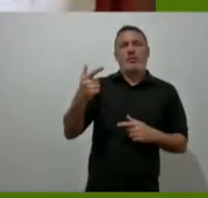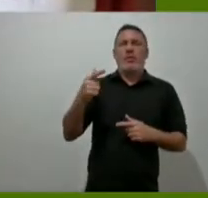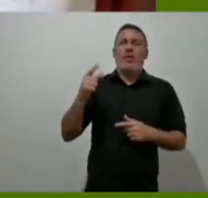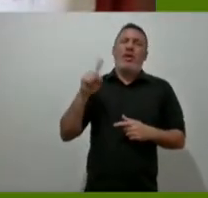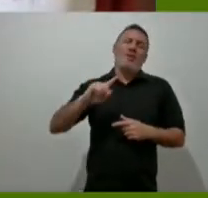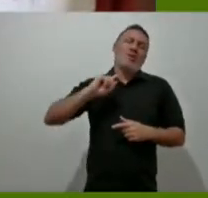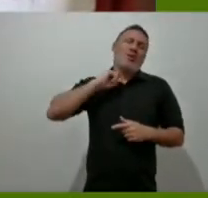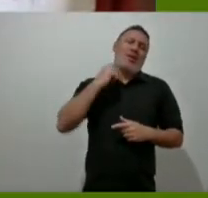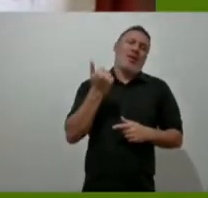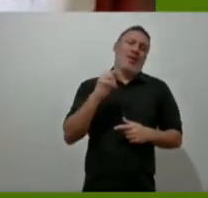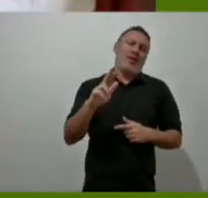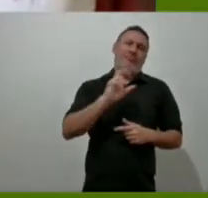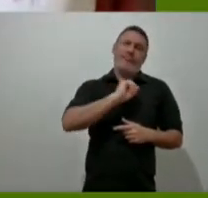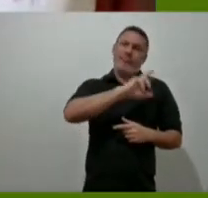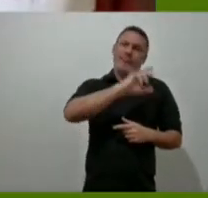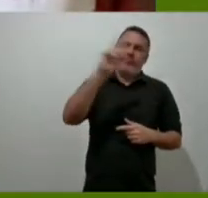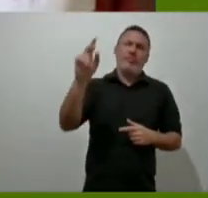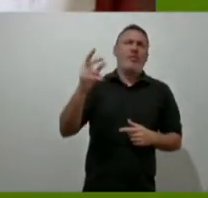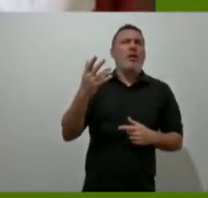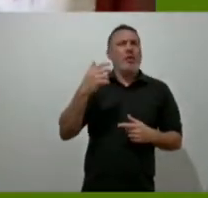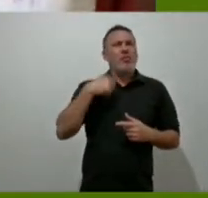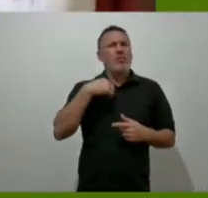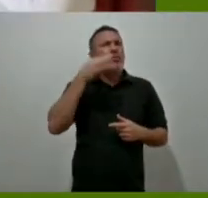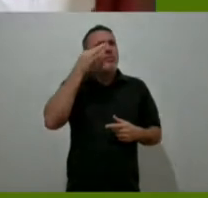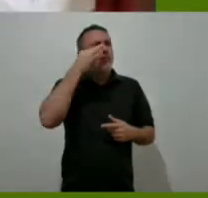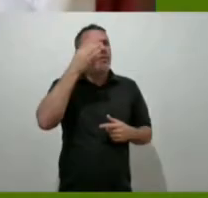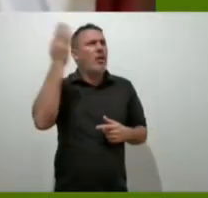há pouco tempo, uma projeção